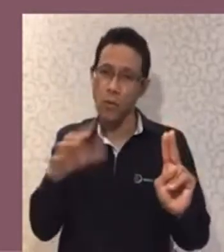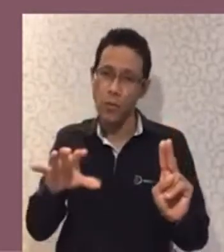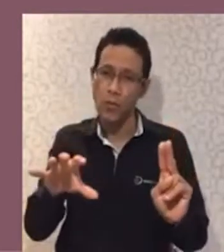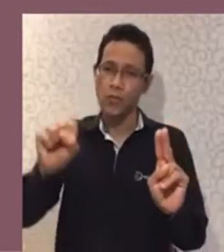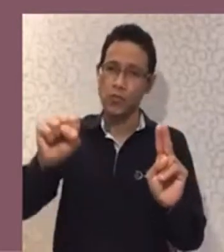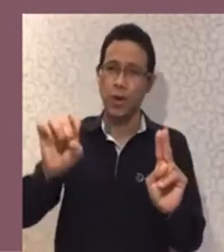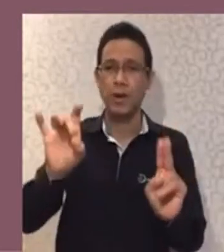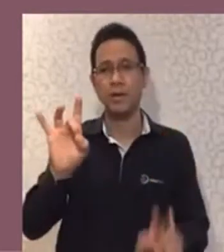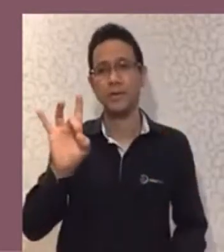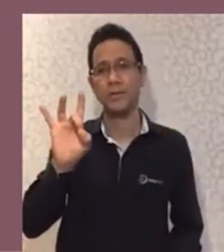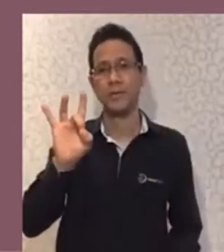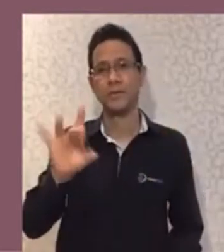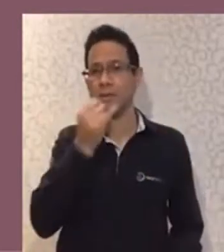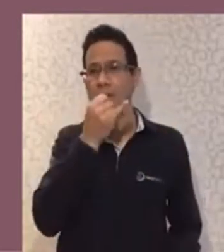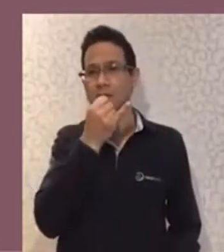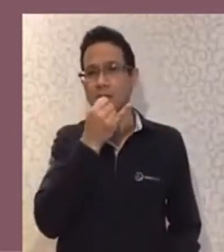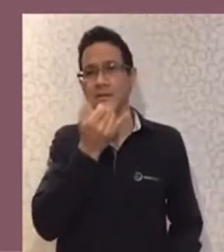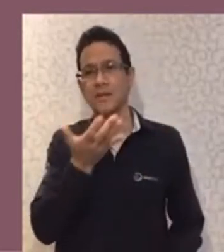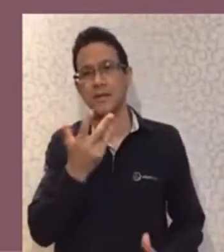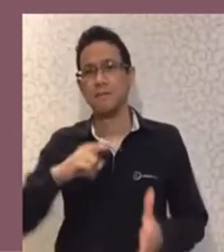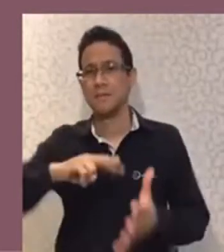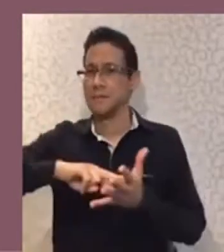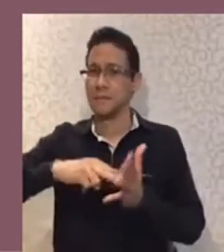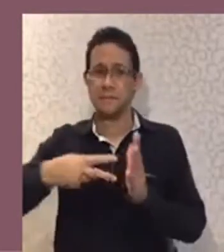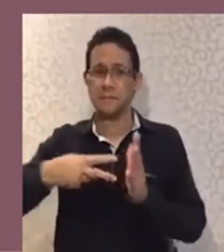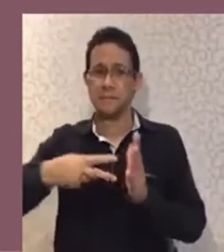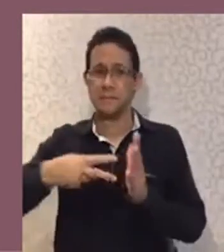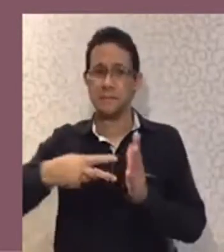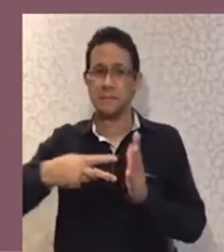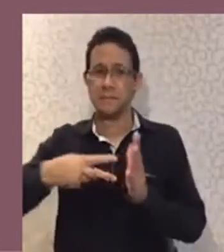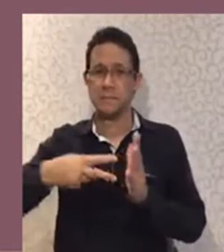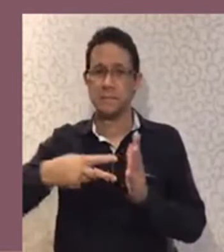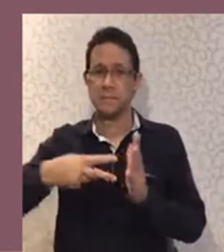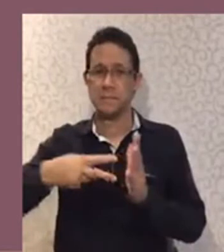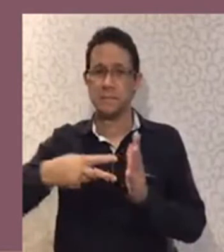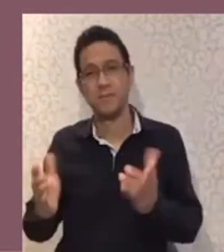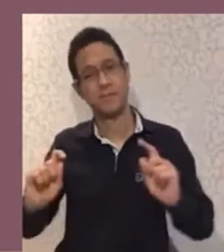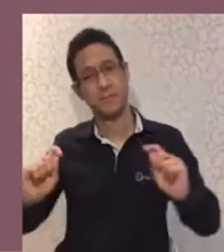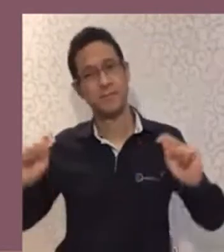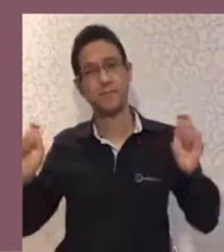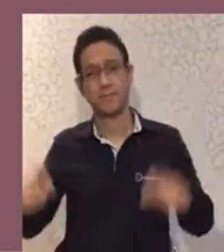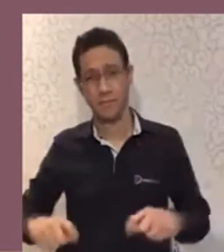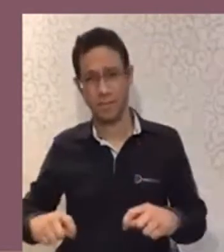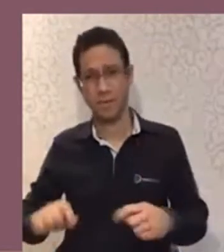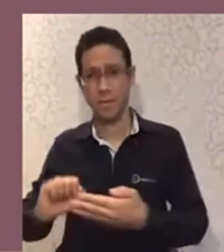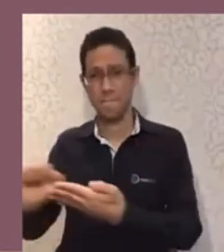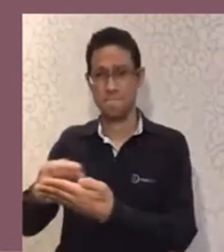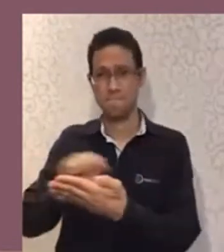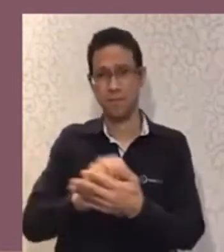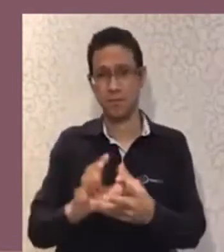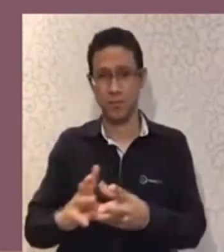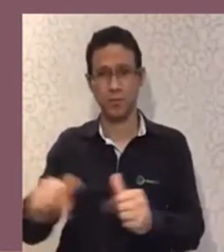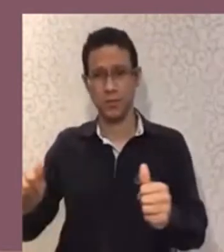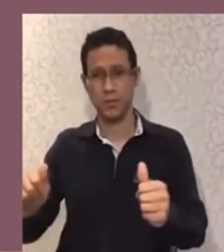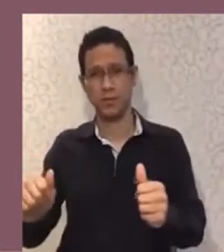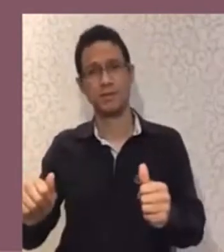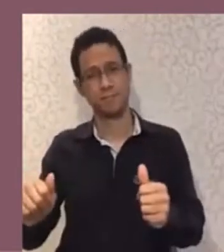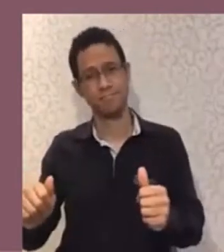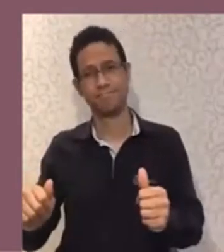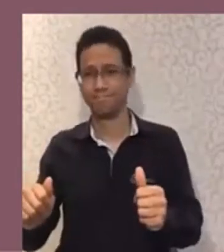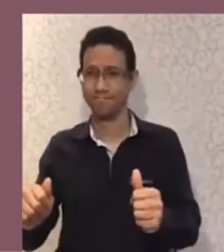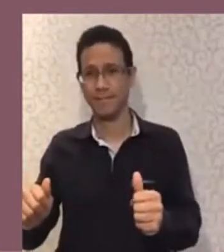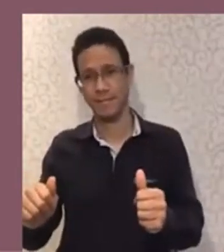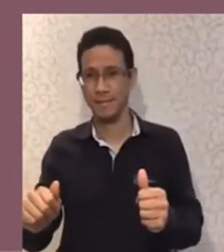vá ser simbólica naquele momento, mas que pode se apagar, é uma das